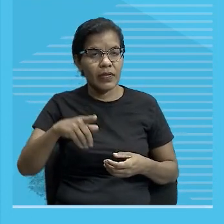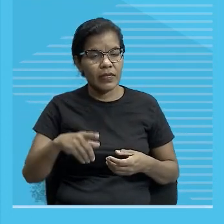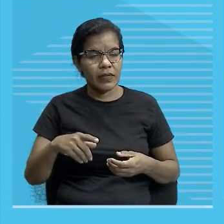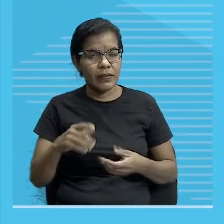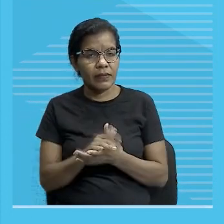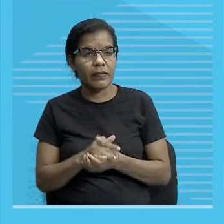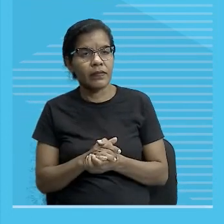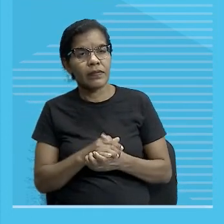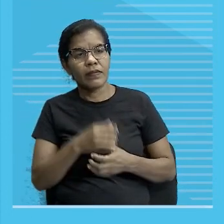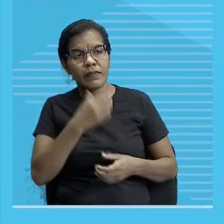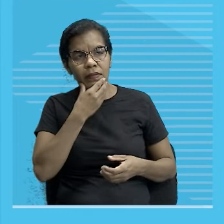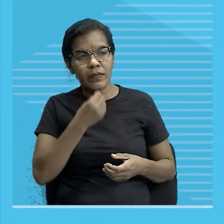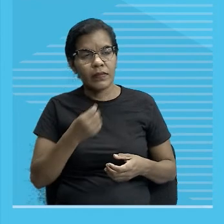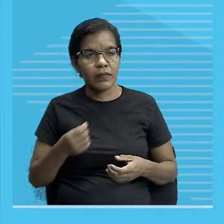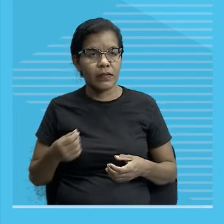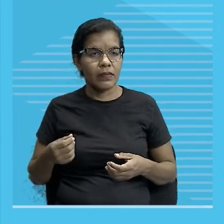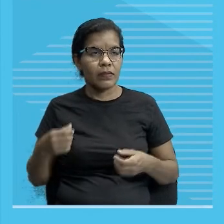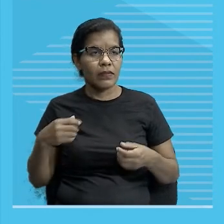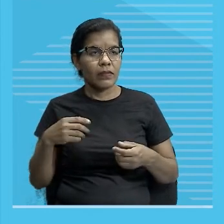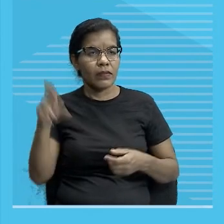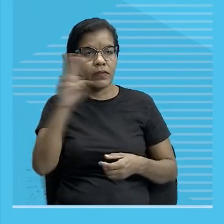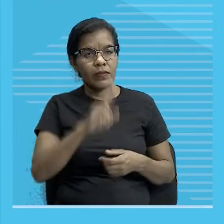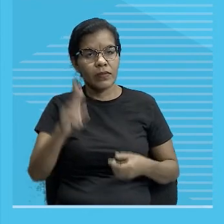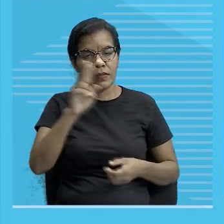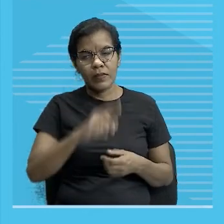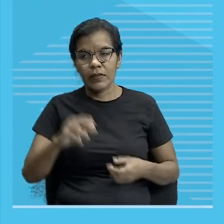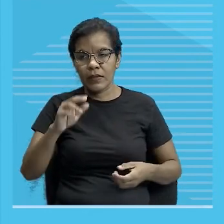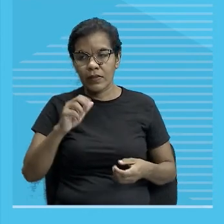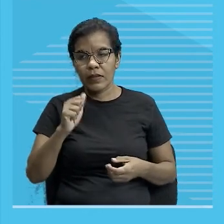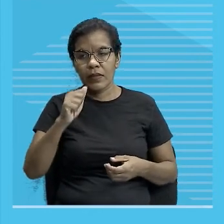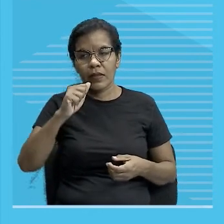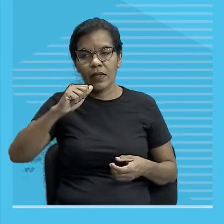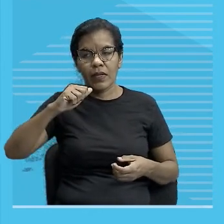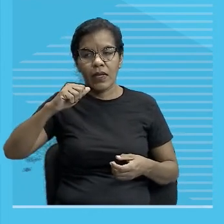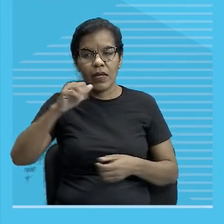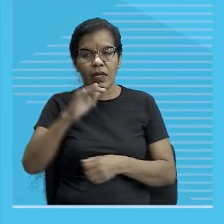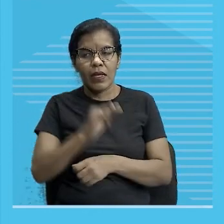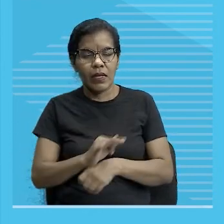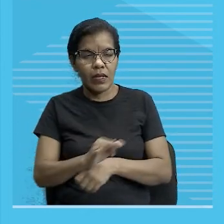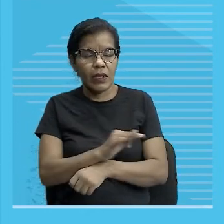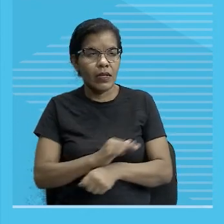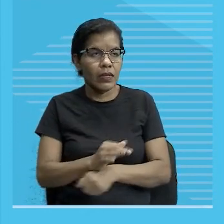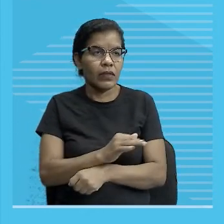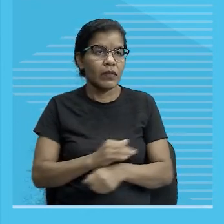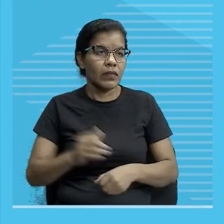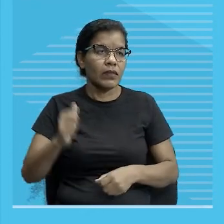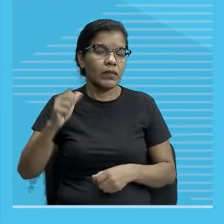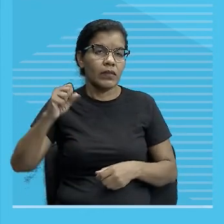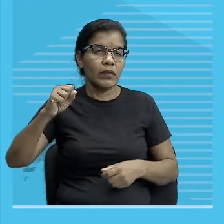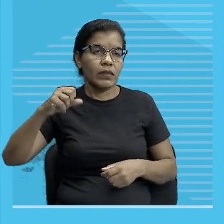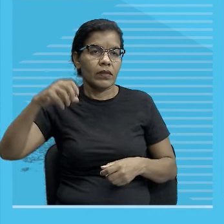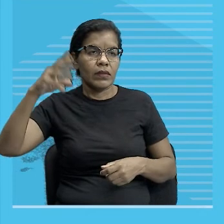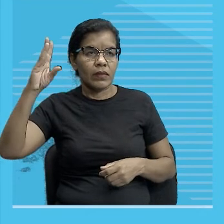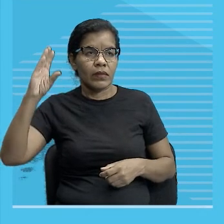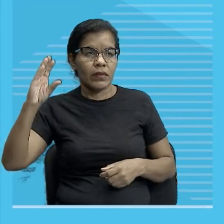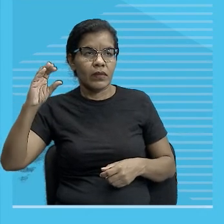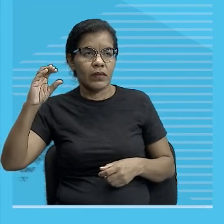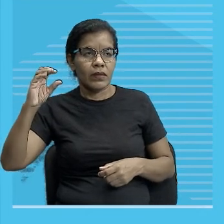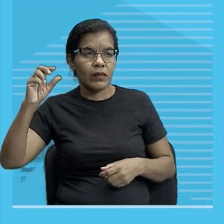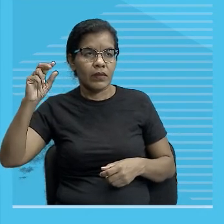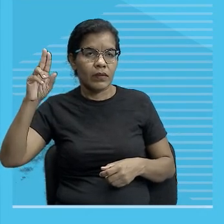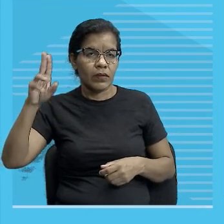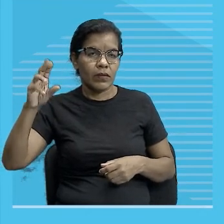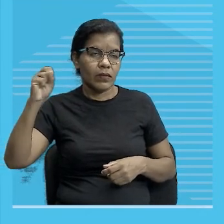você está vendo aí, usando a expressão às custas. Por exemplo, apesar de ter 50 anos, ele ainda vive às custas